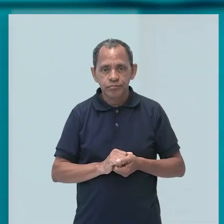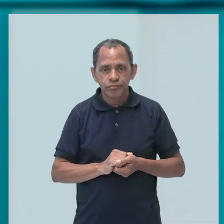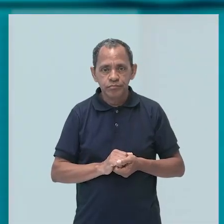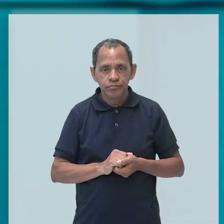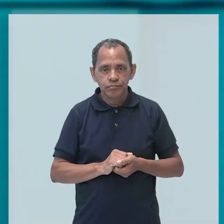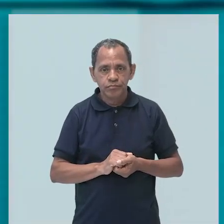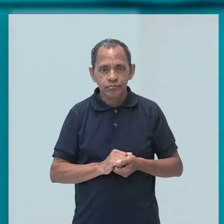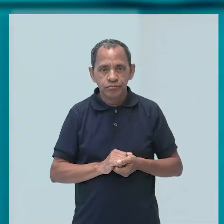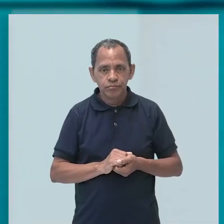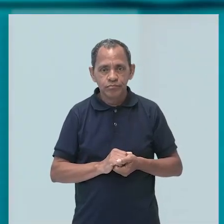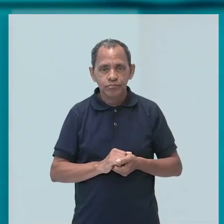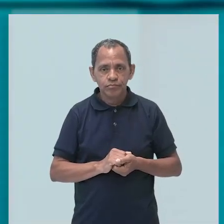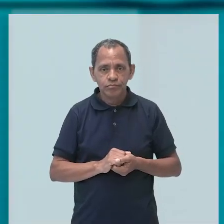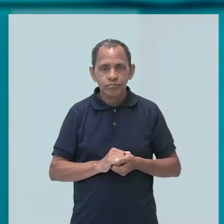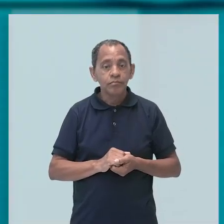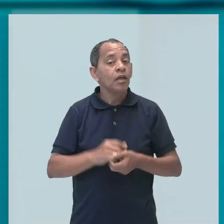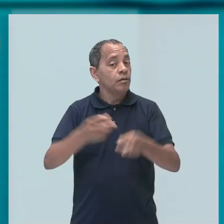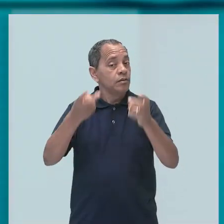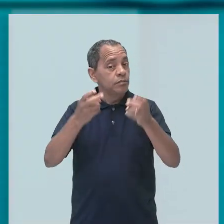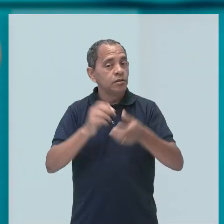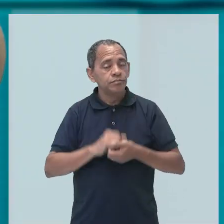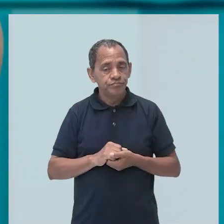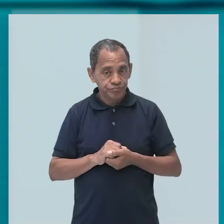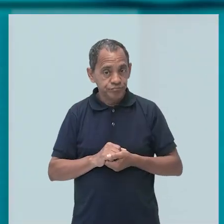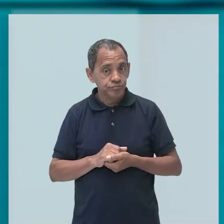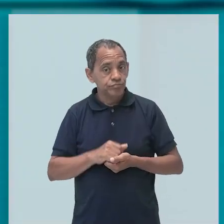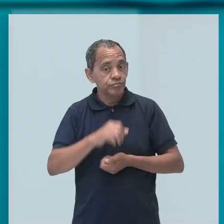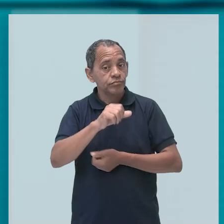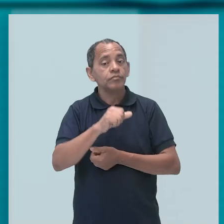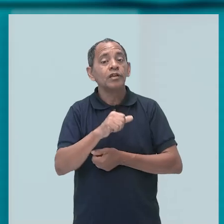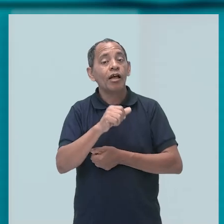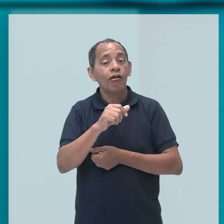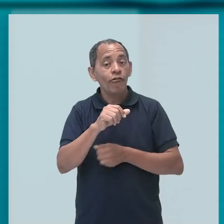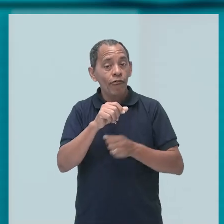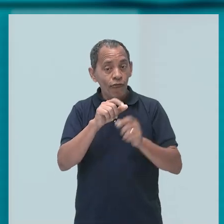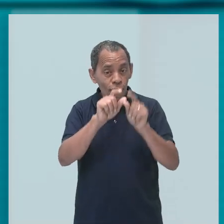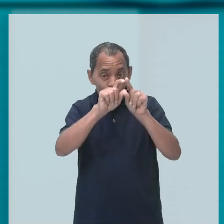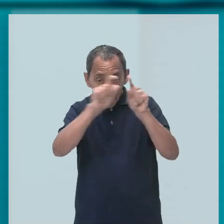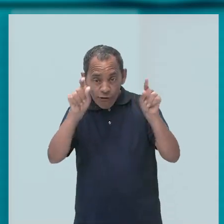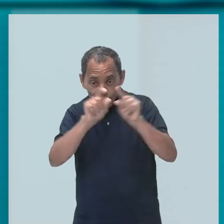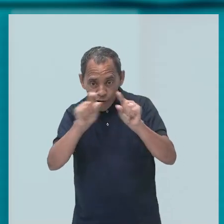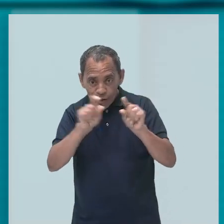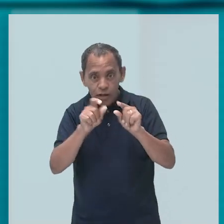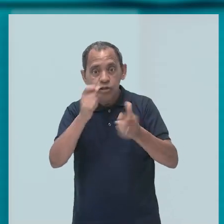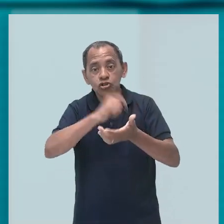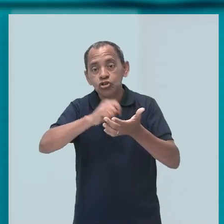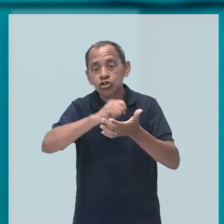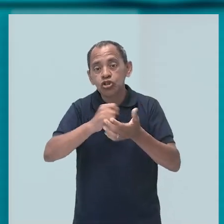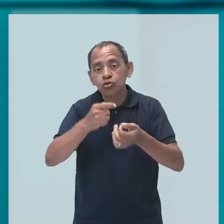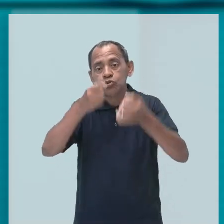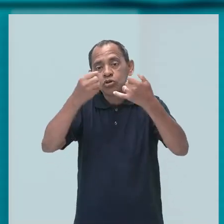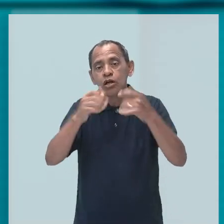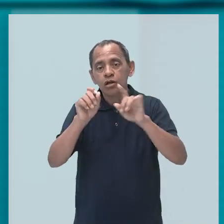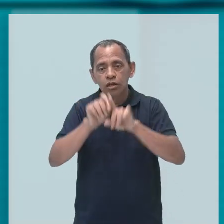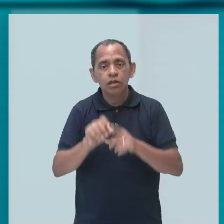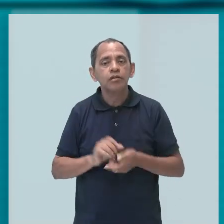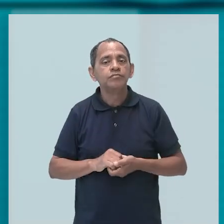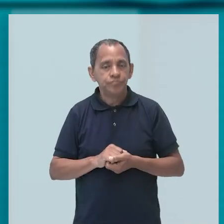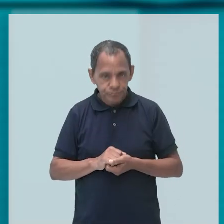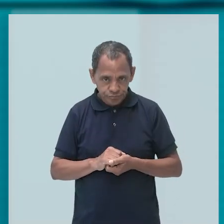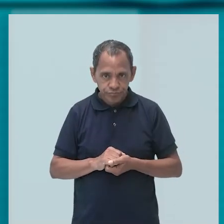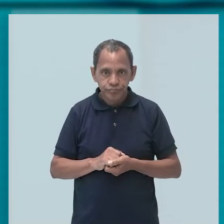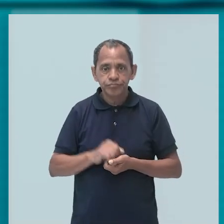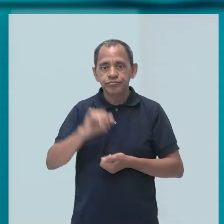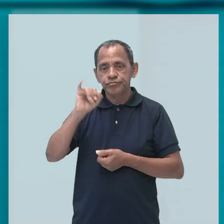Então, um soneto, versos escritos para falar ali do isqueiro. E o que esse